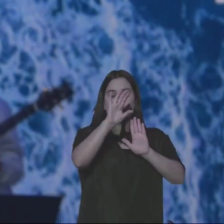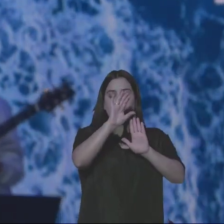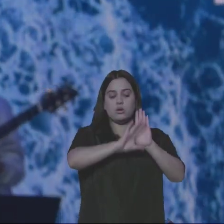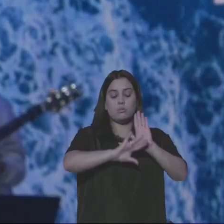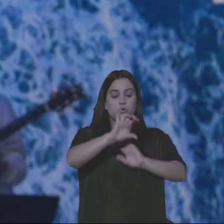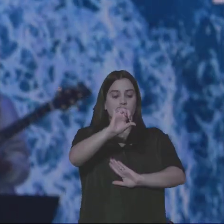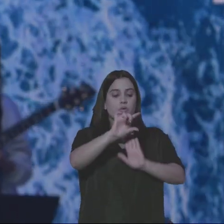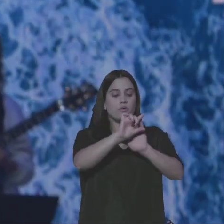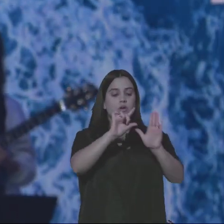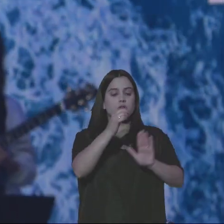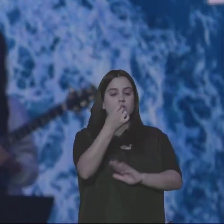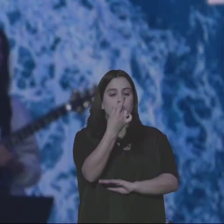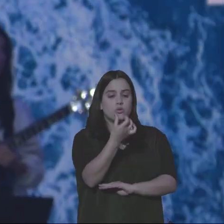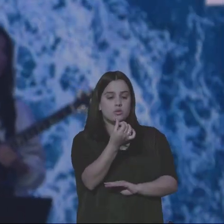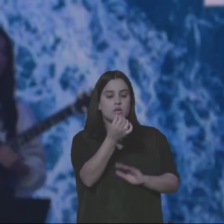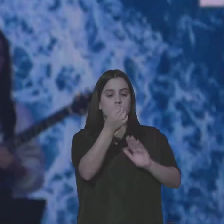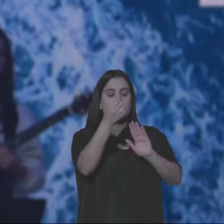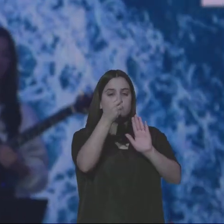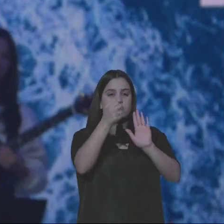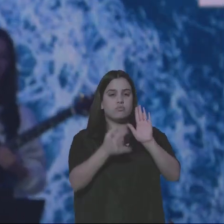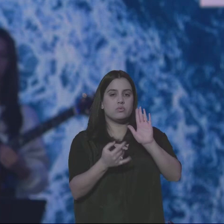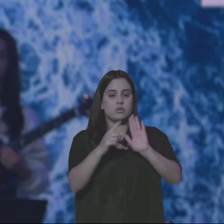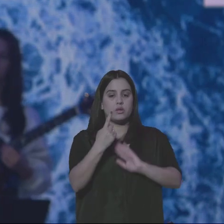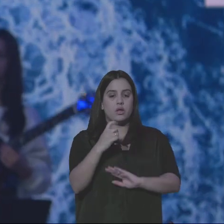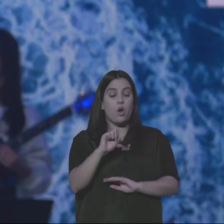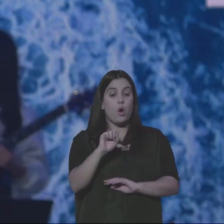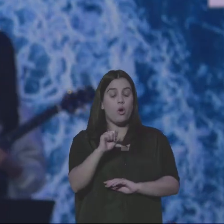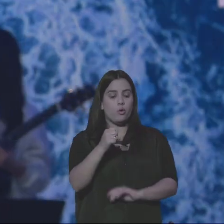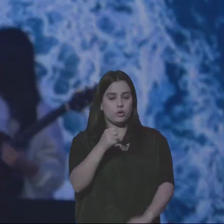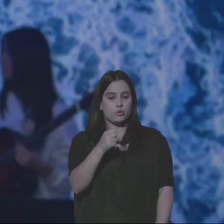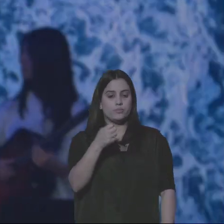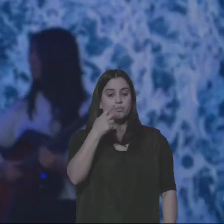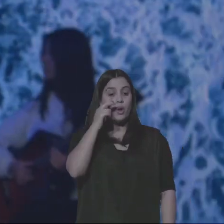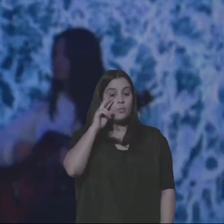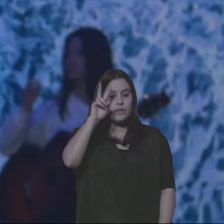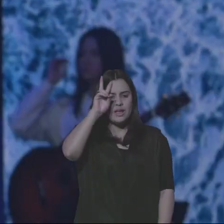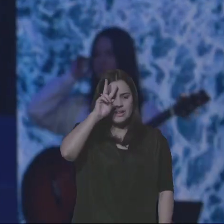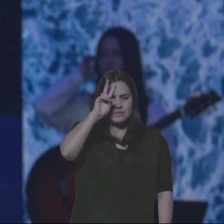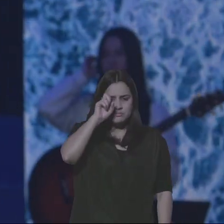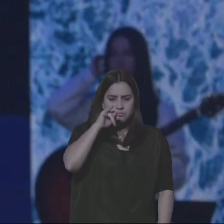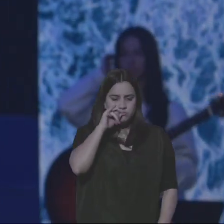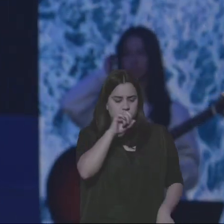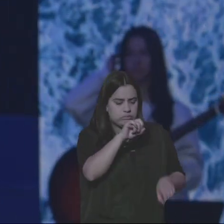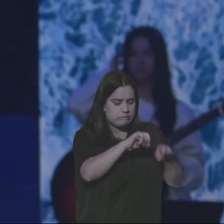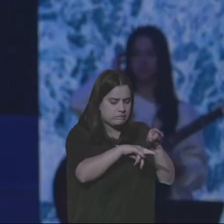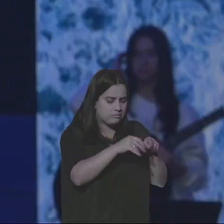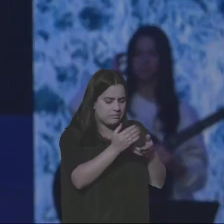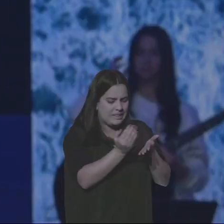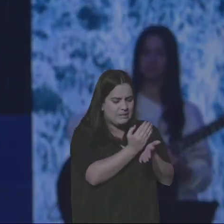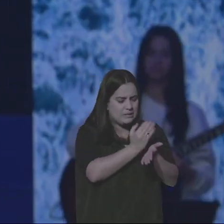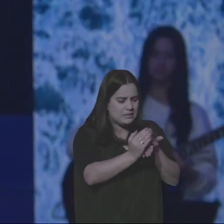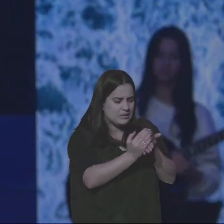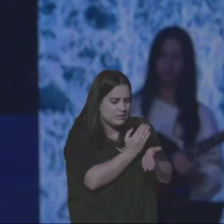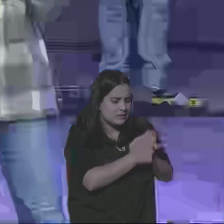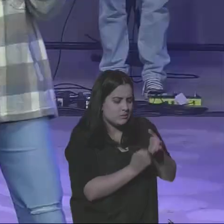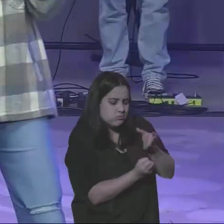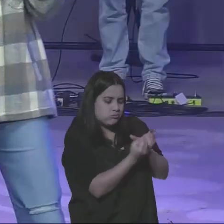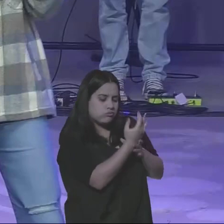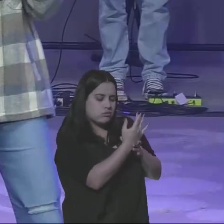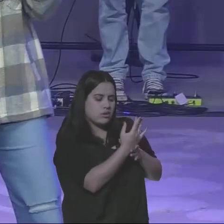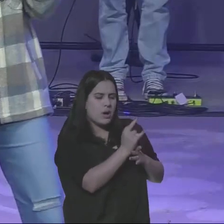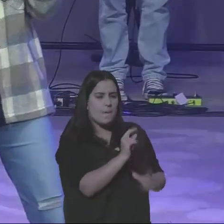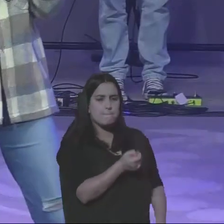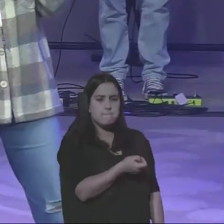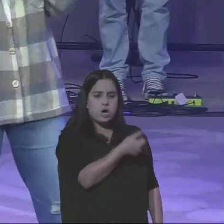que diz: lembrem-se, quem lança apenas algumas sementes obtém uma colheita pequena, mas quem semeia com